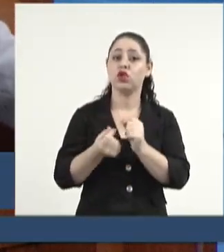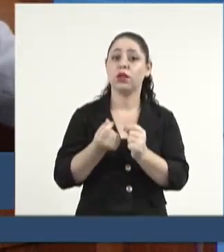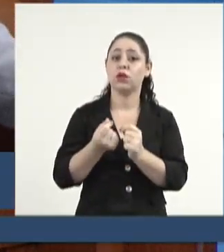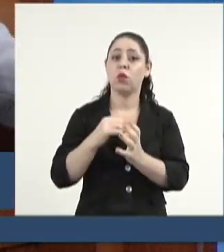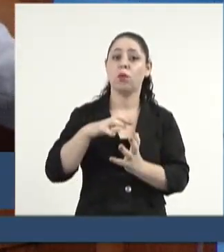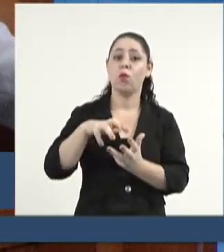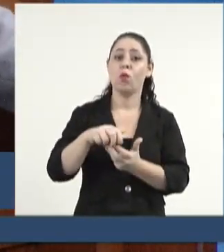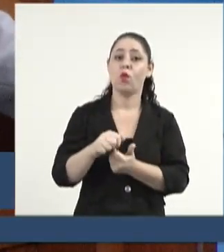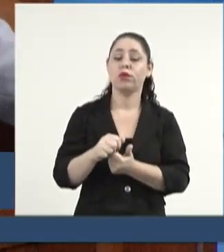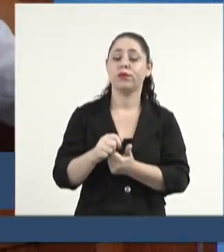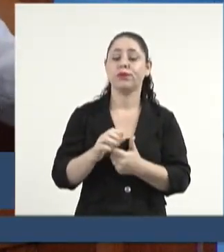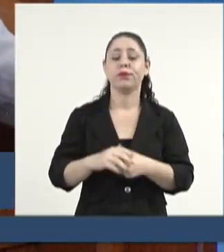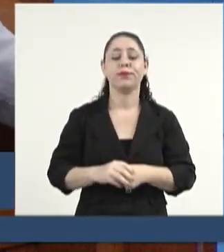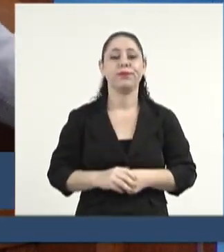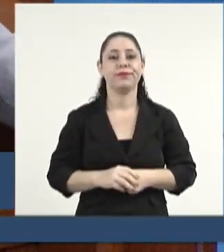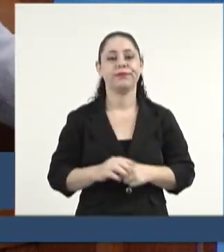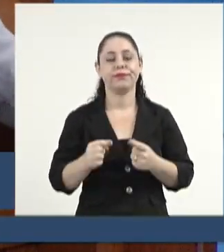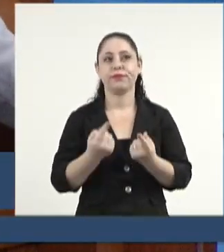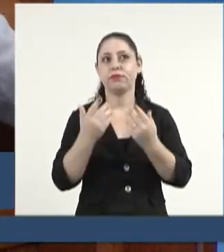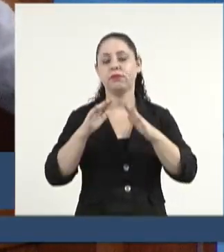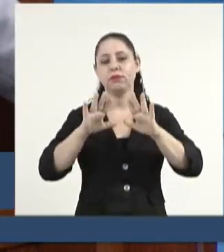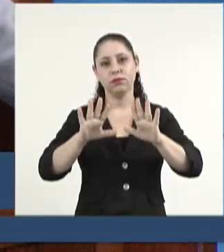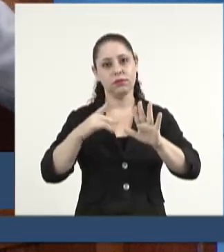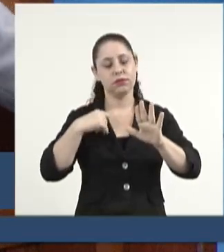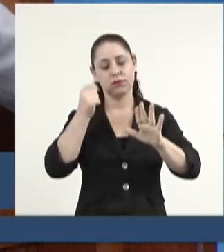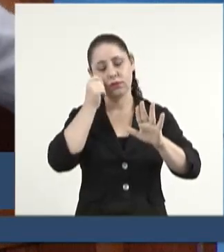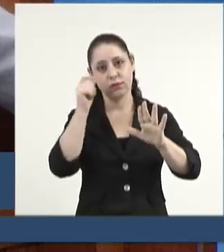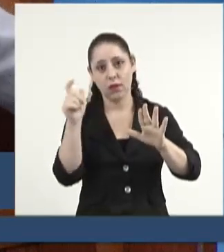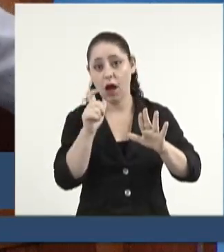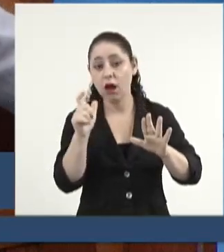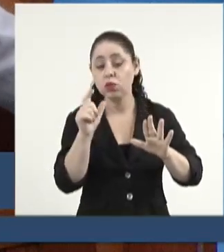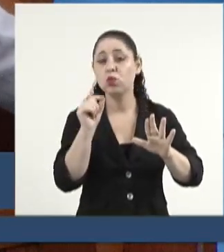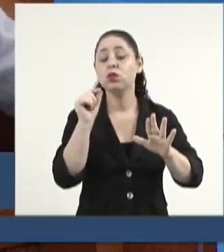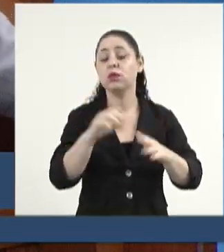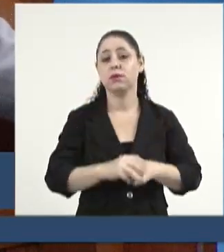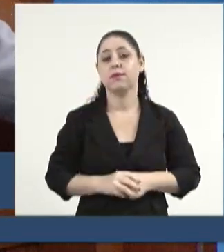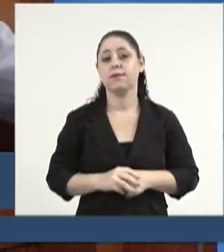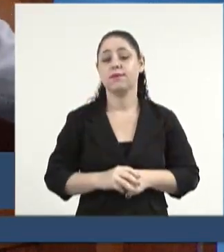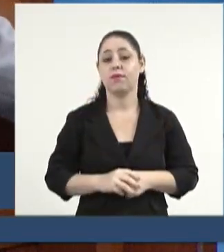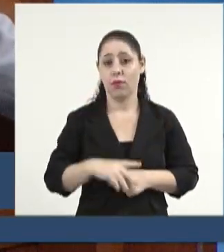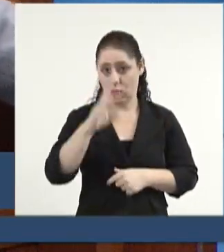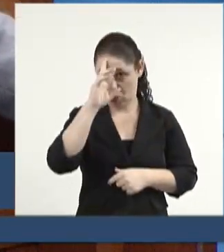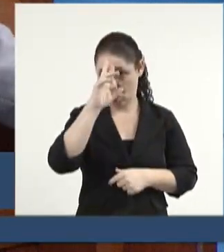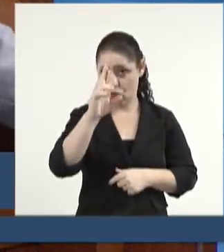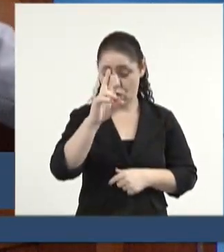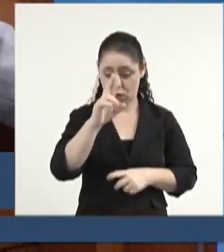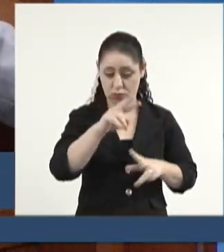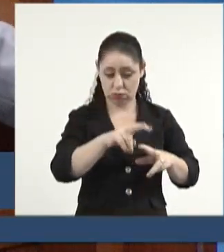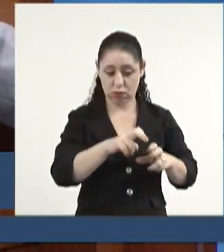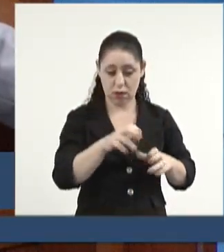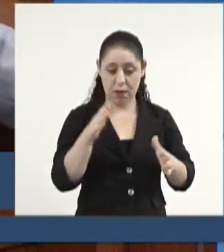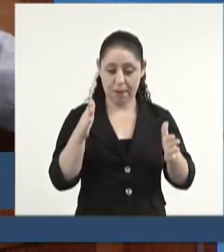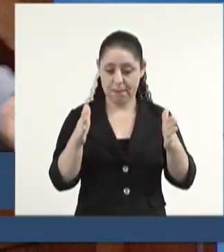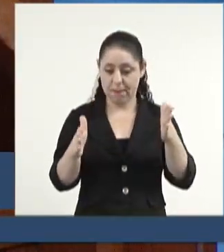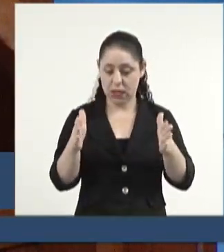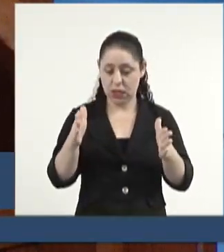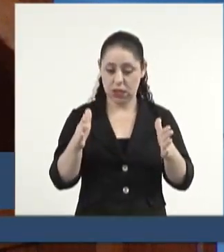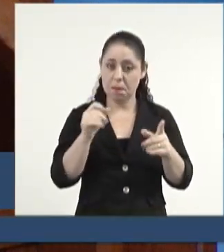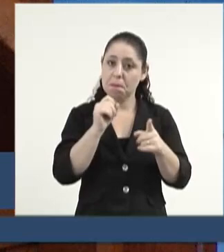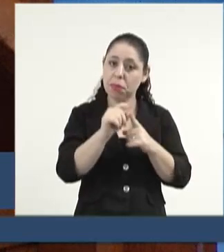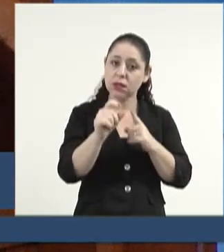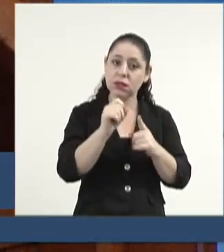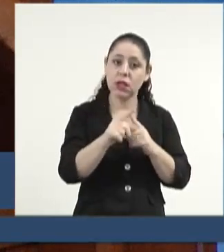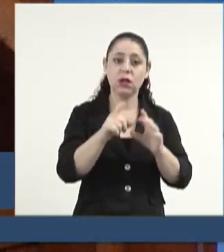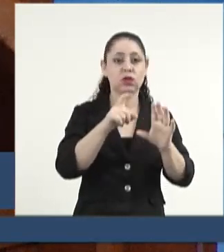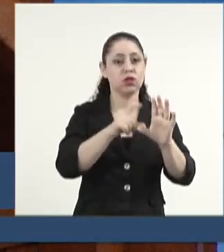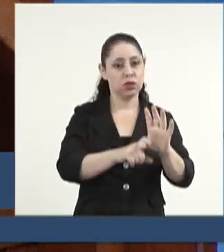mundial. Entretanto, o que chama a atenção, e os produtores, nessa prorrogação da parcela de